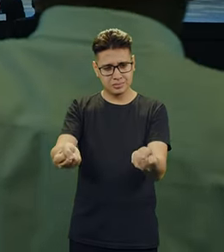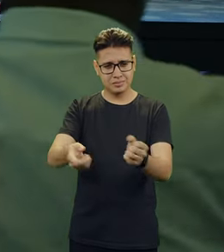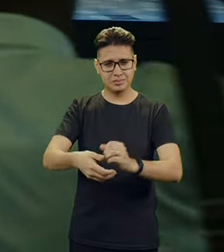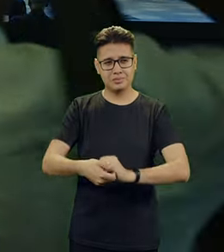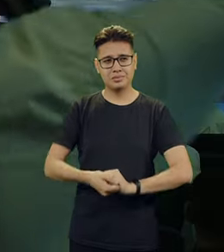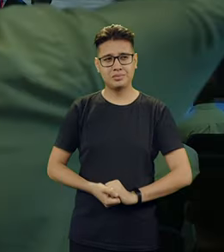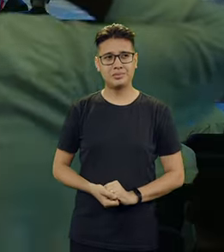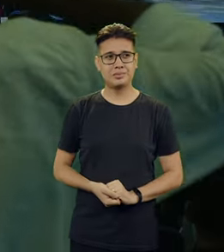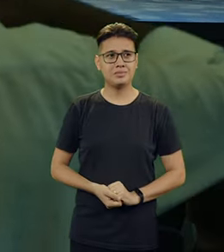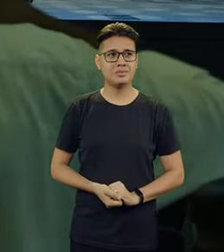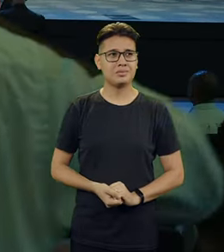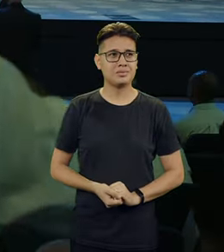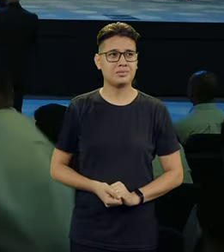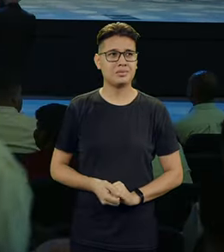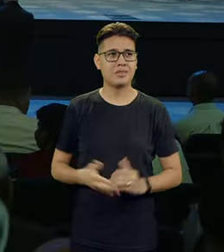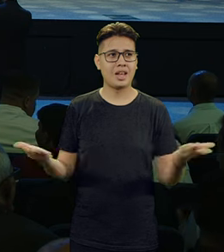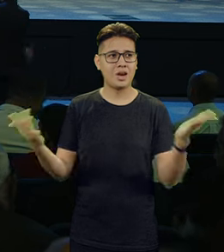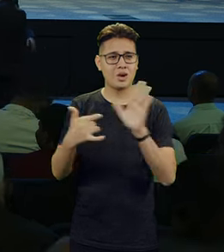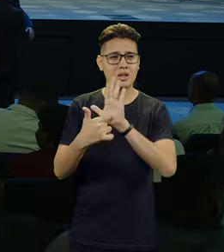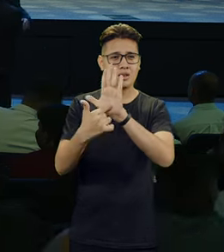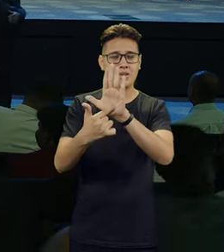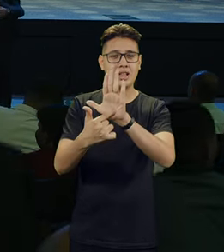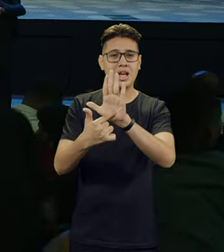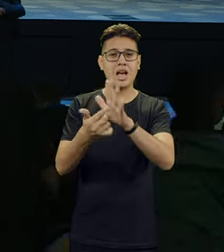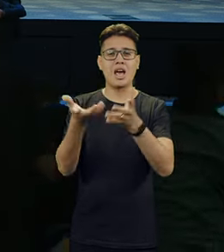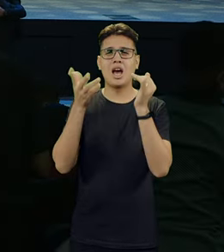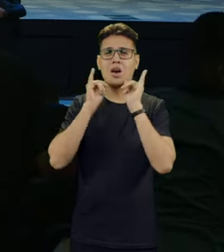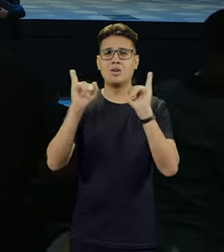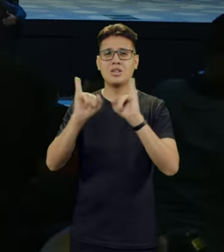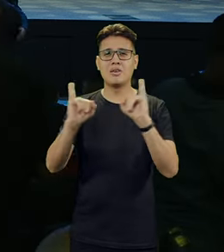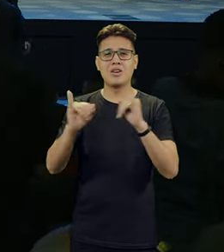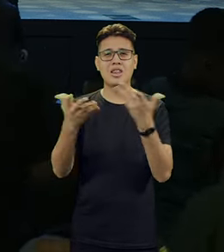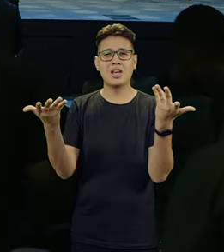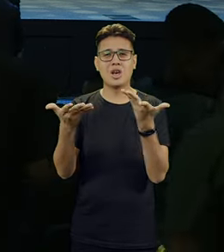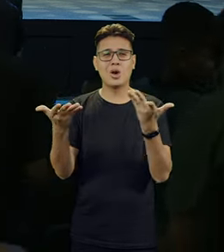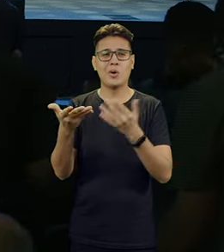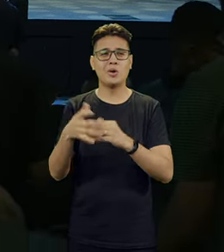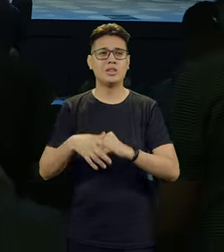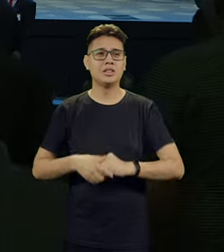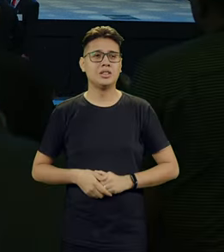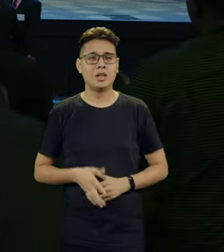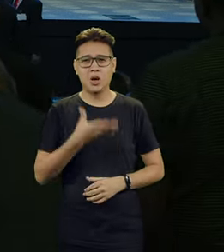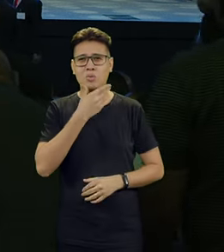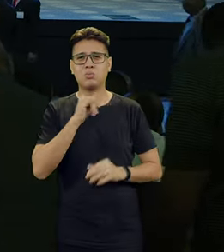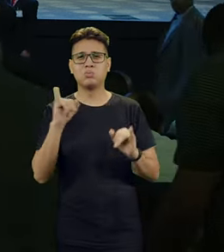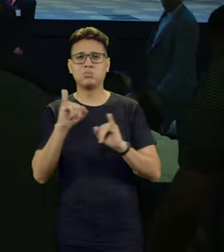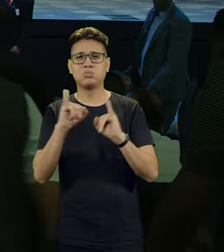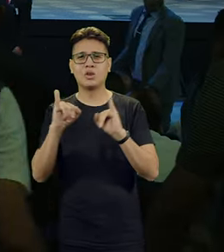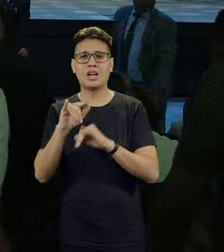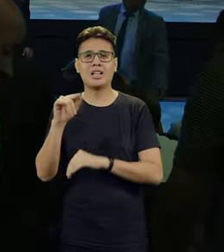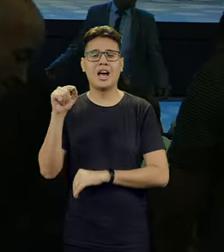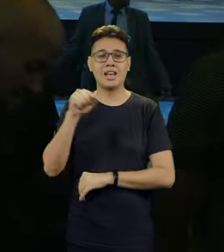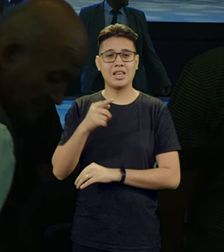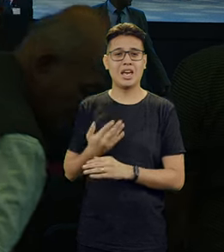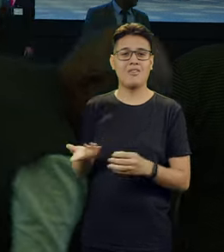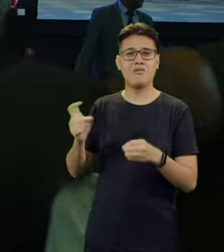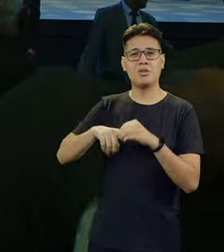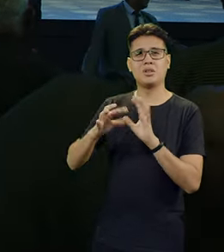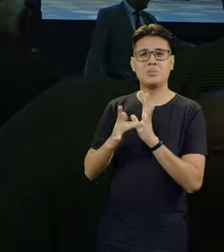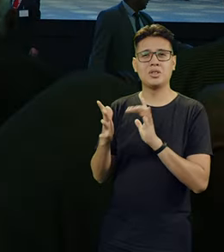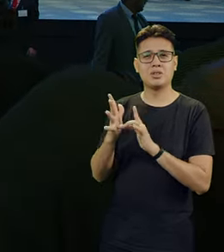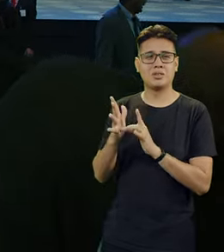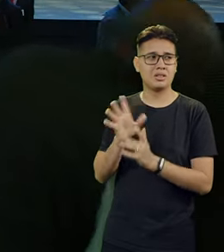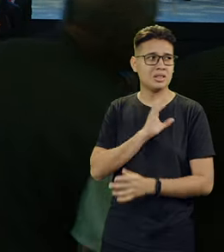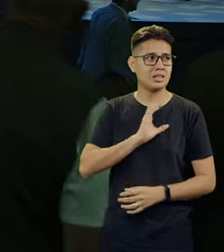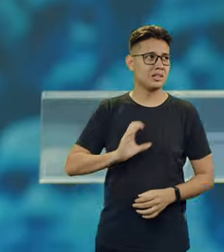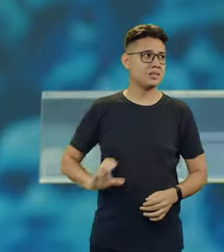aqui. Vamos apresentar os nossos irmãos que estão reconciliando. Isto, venha, venha à frente. Venha